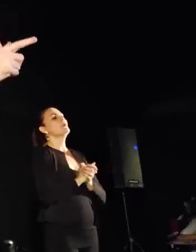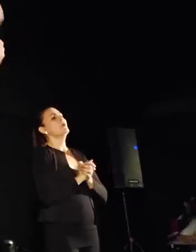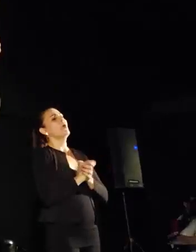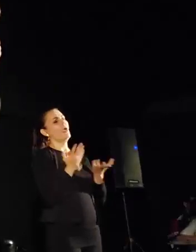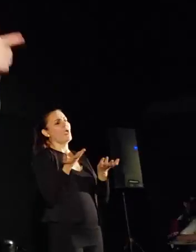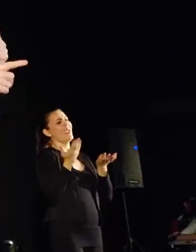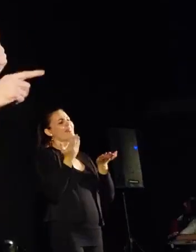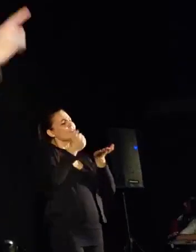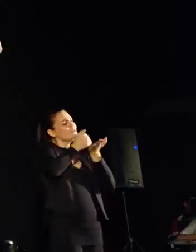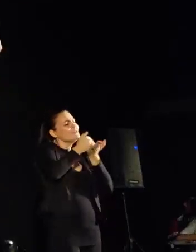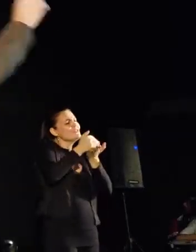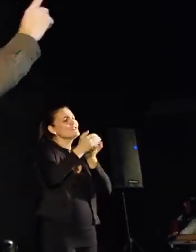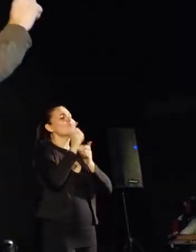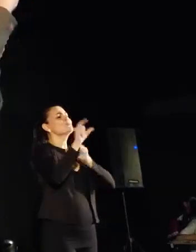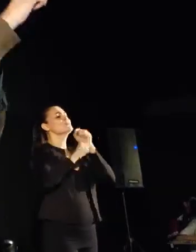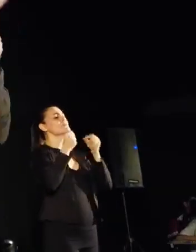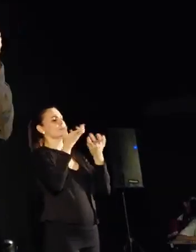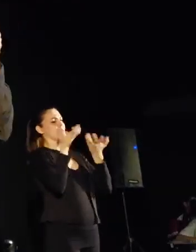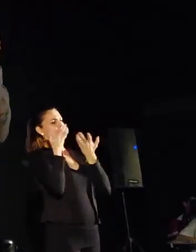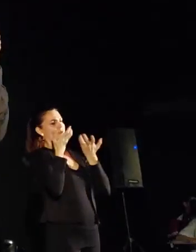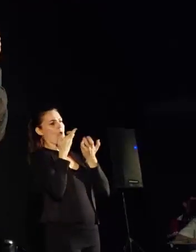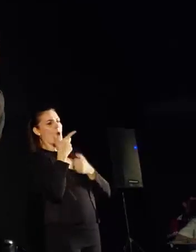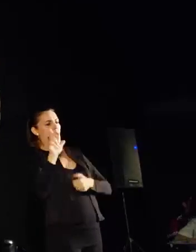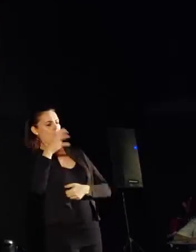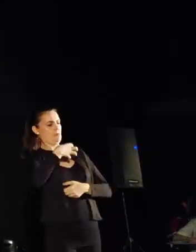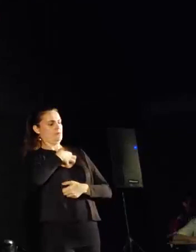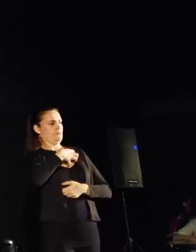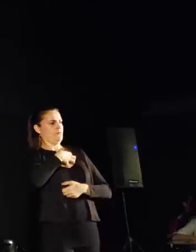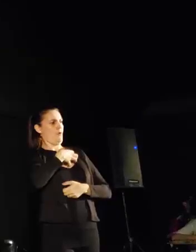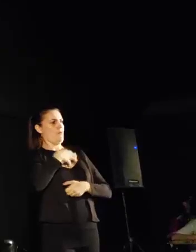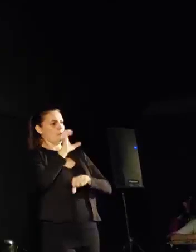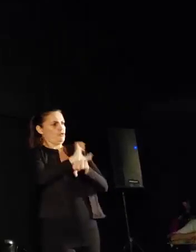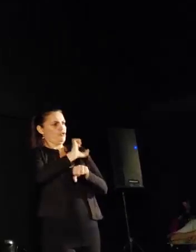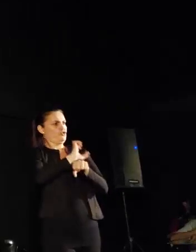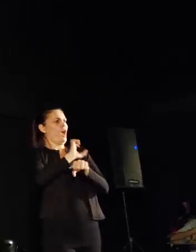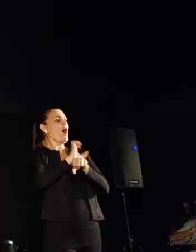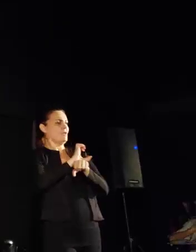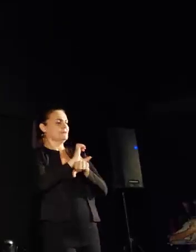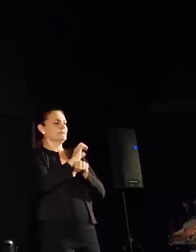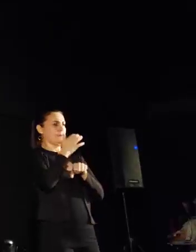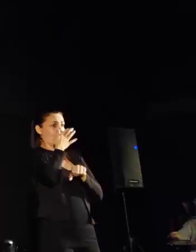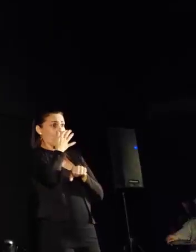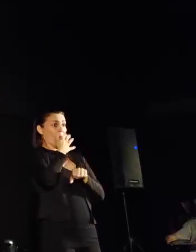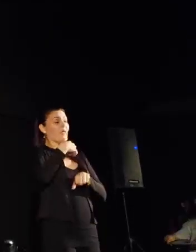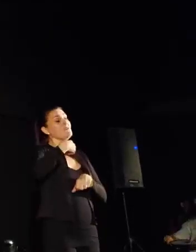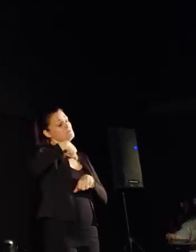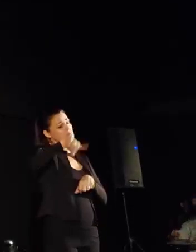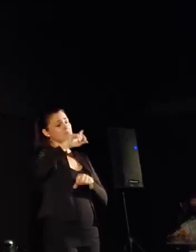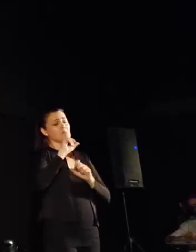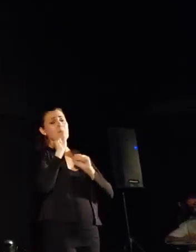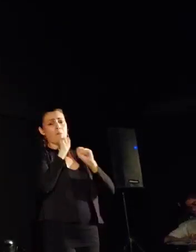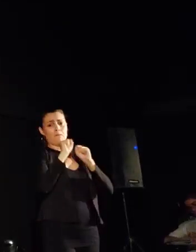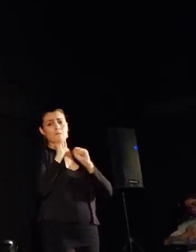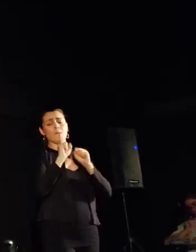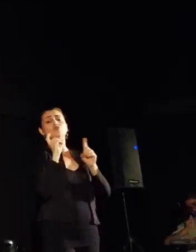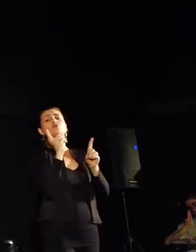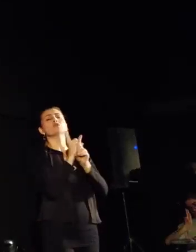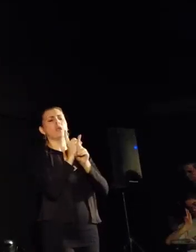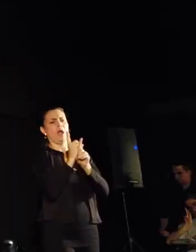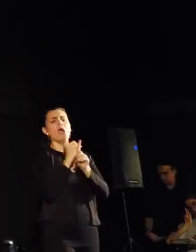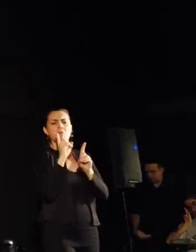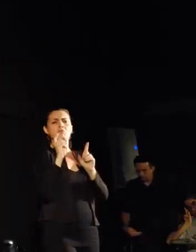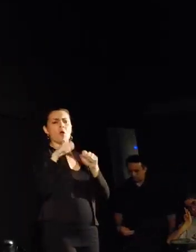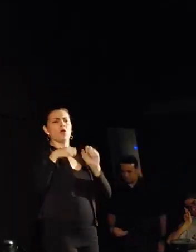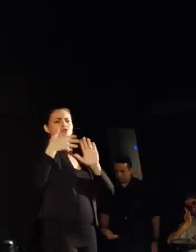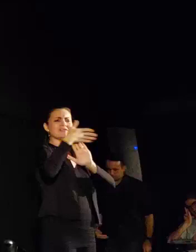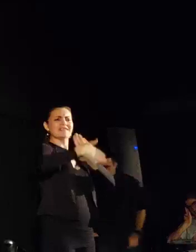queriam era, na verdade, uma outra forma de Estado total. E aí vocês podem encontrar, pega um texto de um teórico do